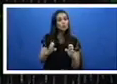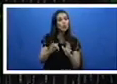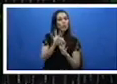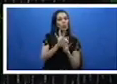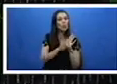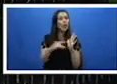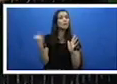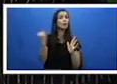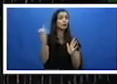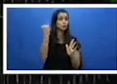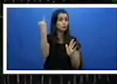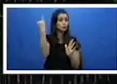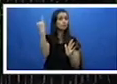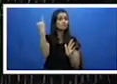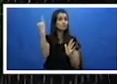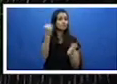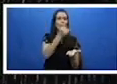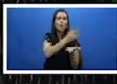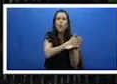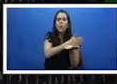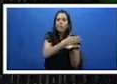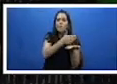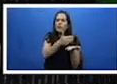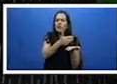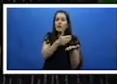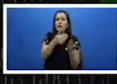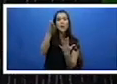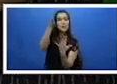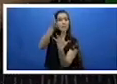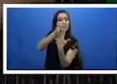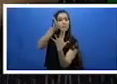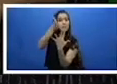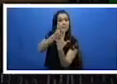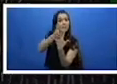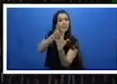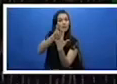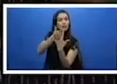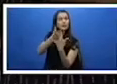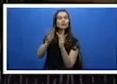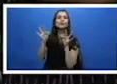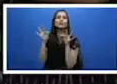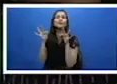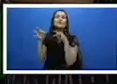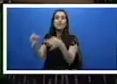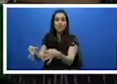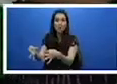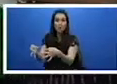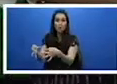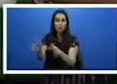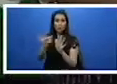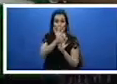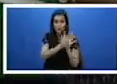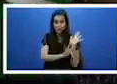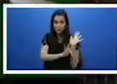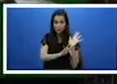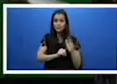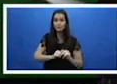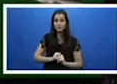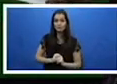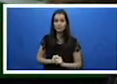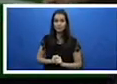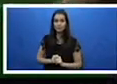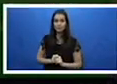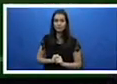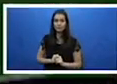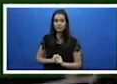com começo, meio, que é o desenvolvimento da história, e o fim, tá? Começo, meio